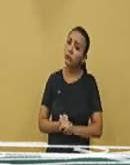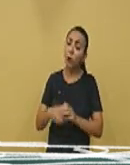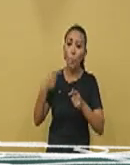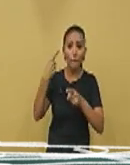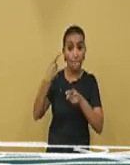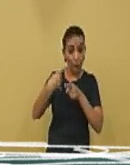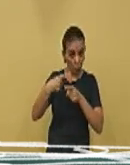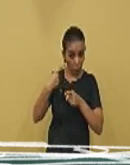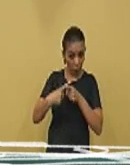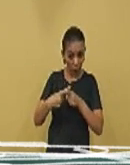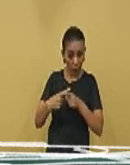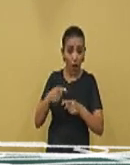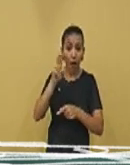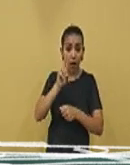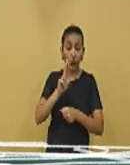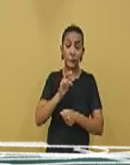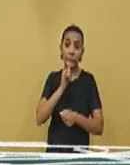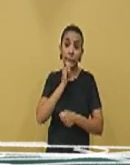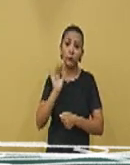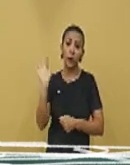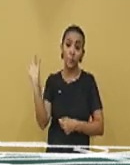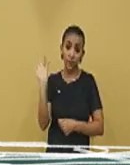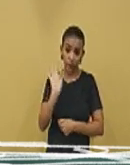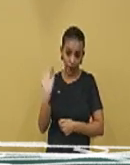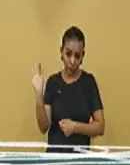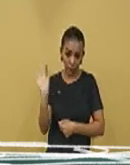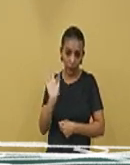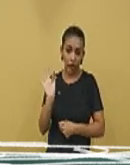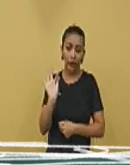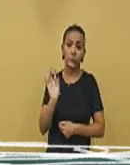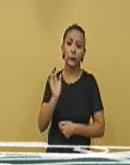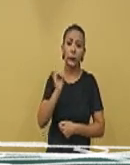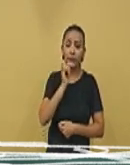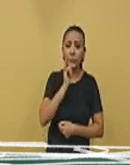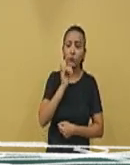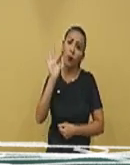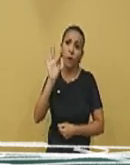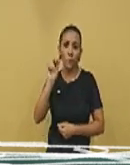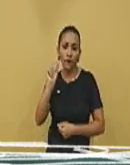que as faculdades, ou no caso específico da FAEM,